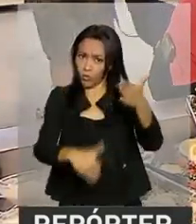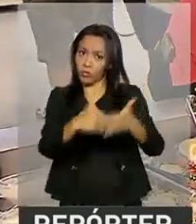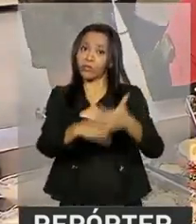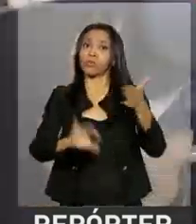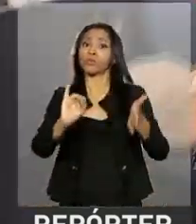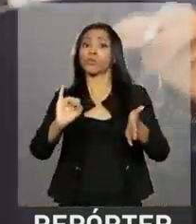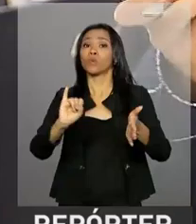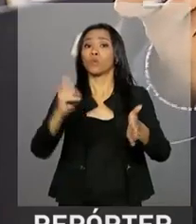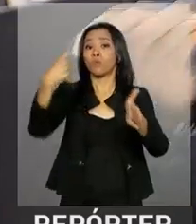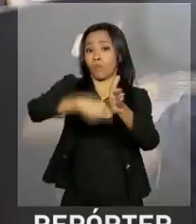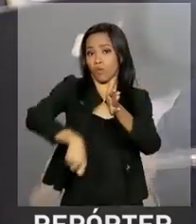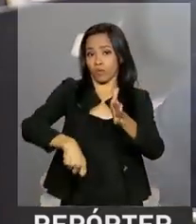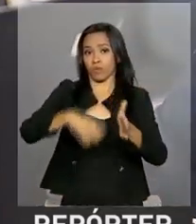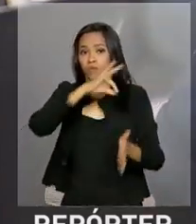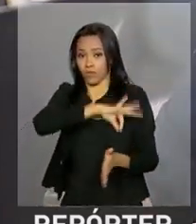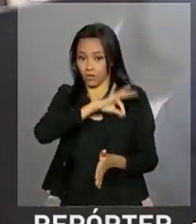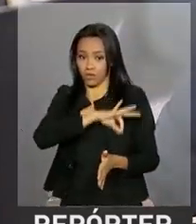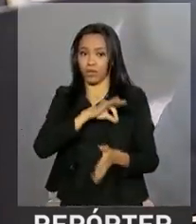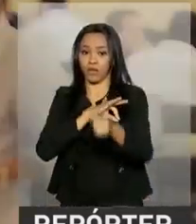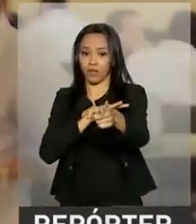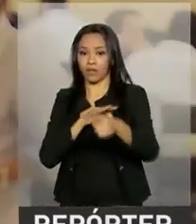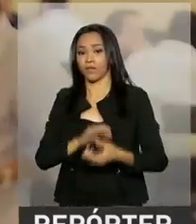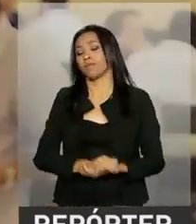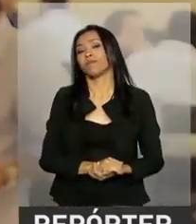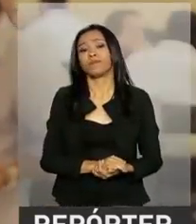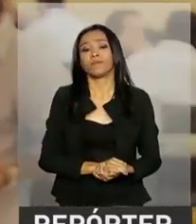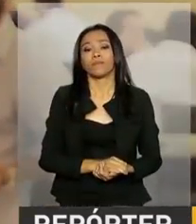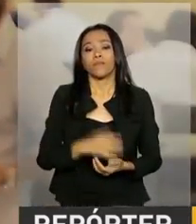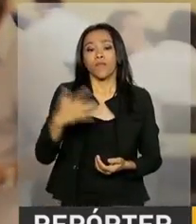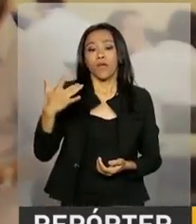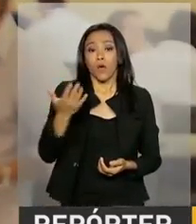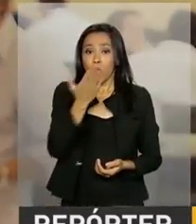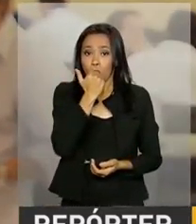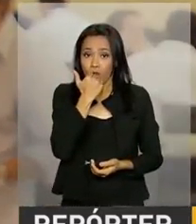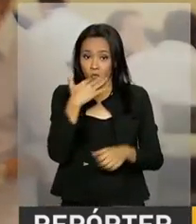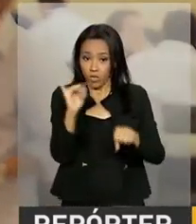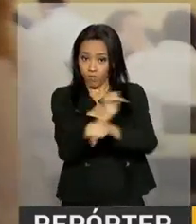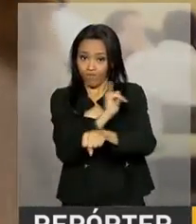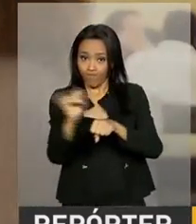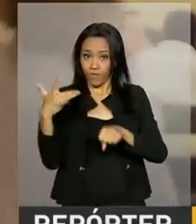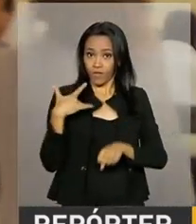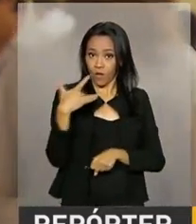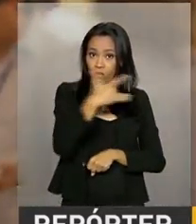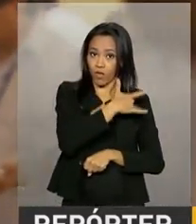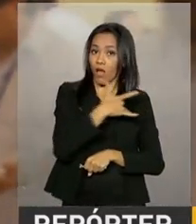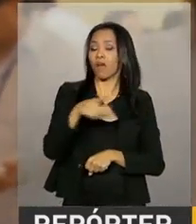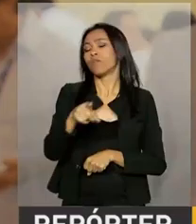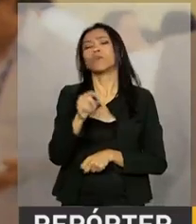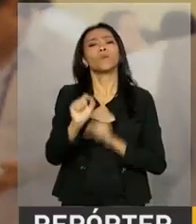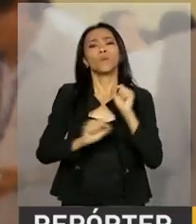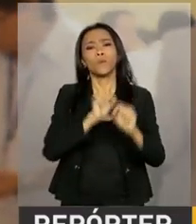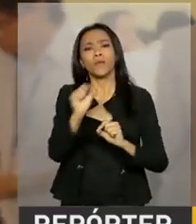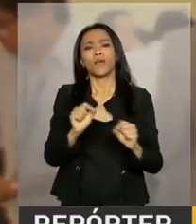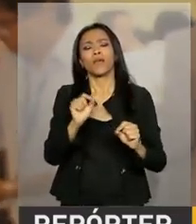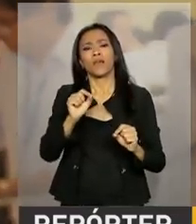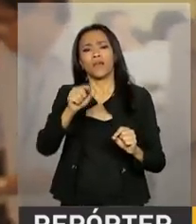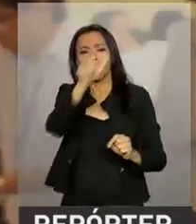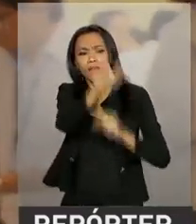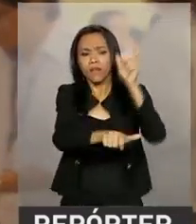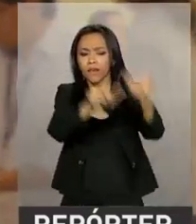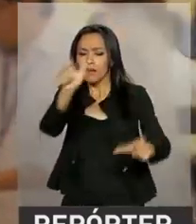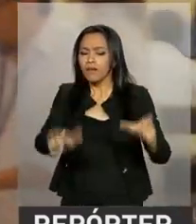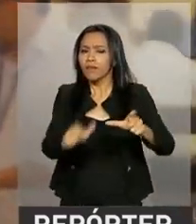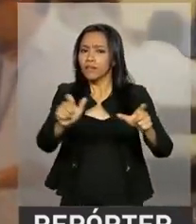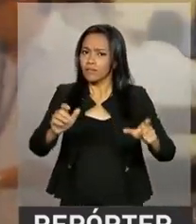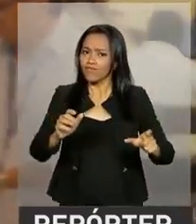funcionários vão além da alimentação uma alimentação saudável e adequada possibilita que o trabalhador exerça suas funções de